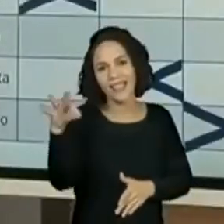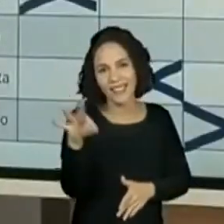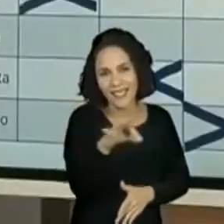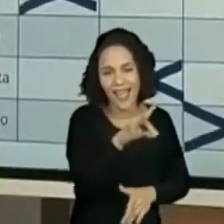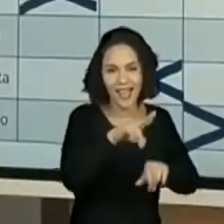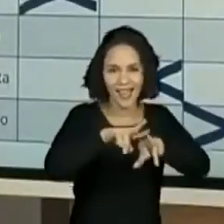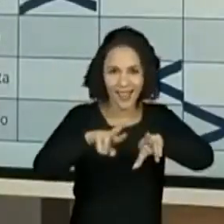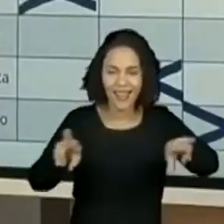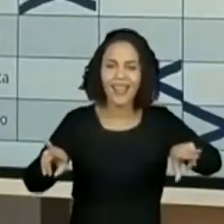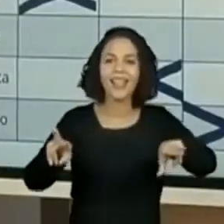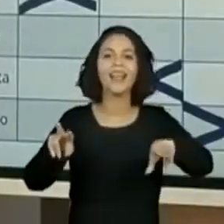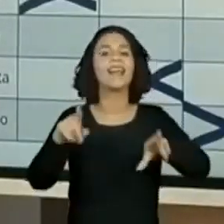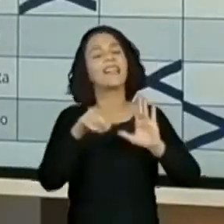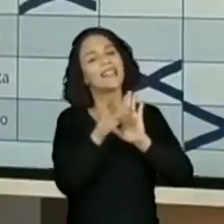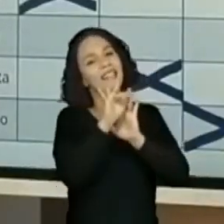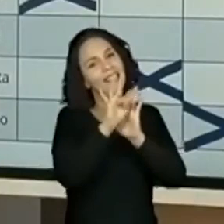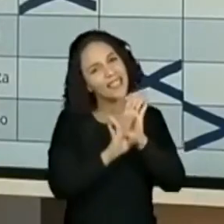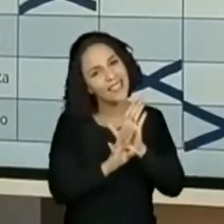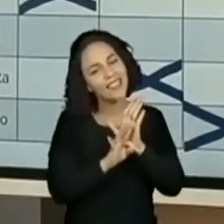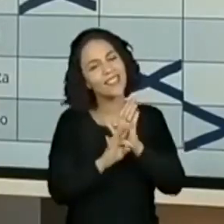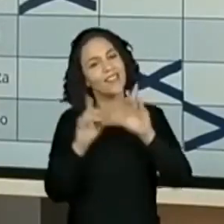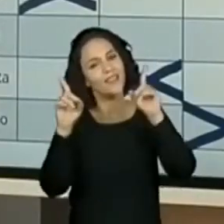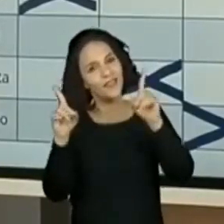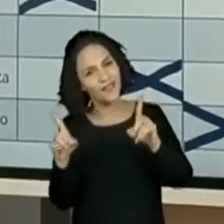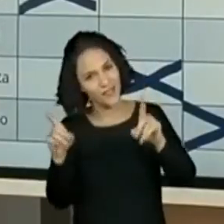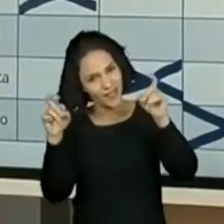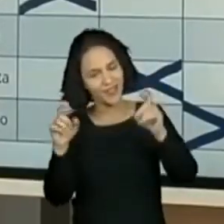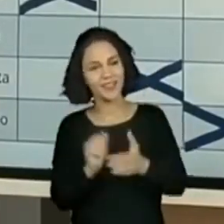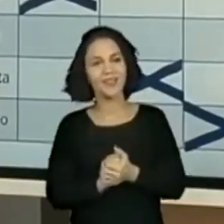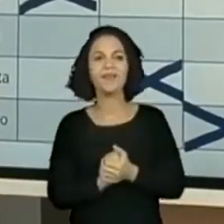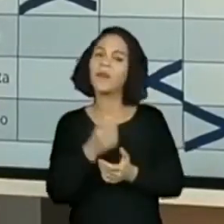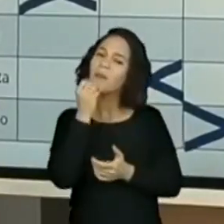imagens, de alguns textos e da nossa conversa.